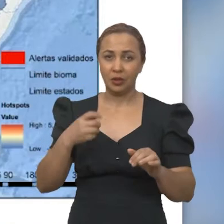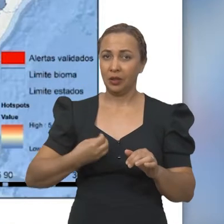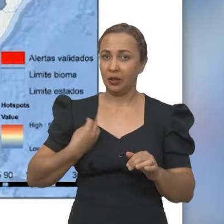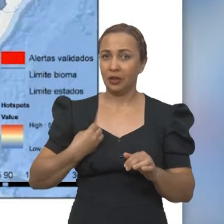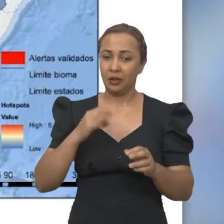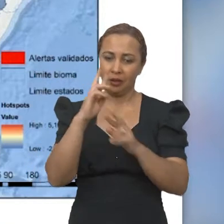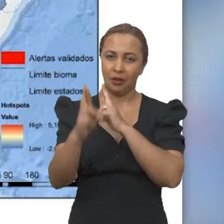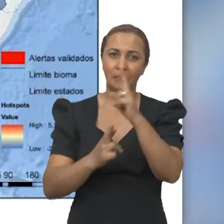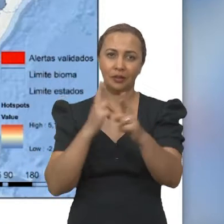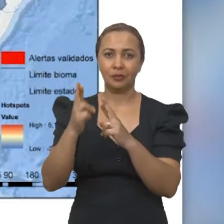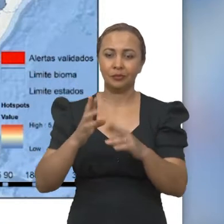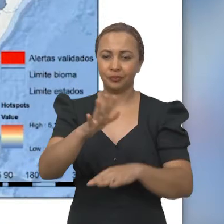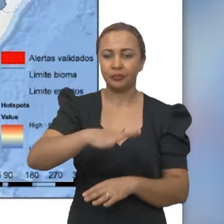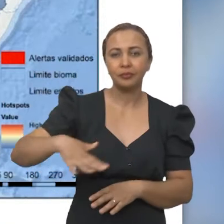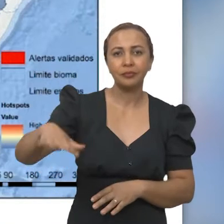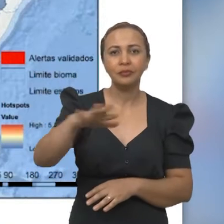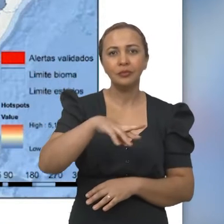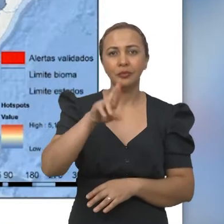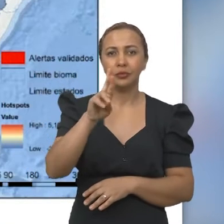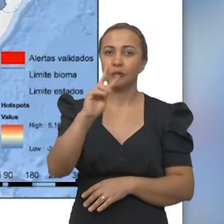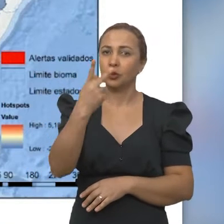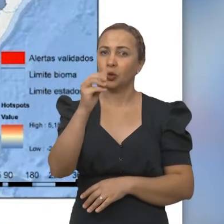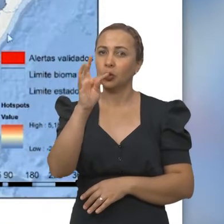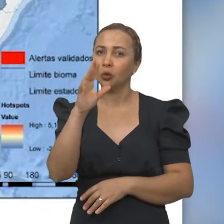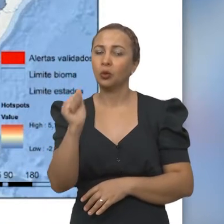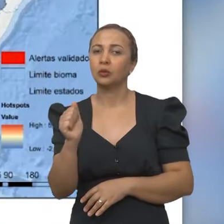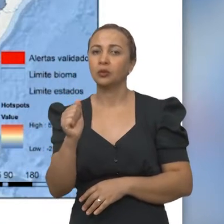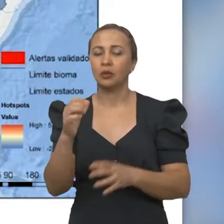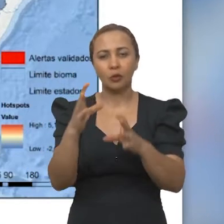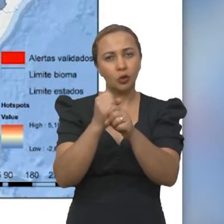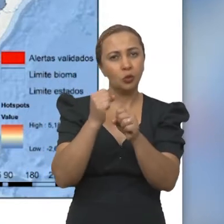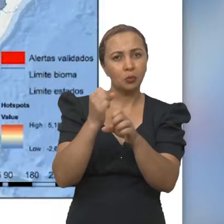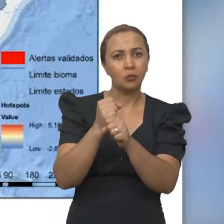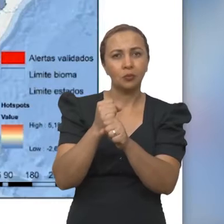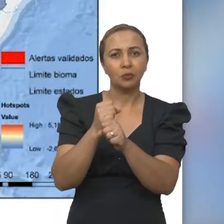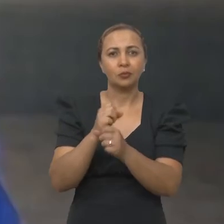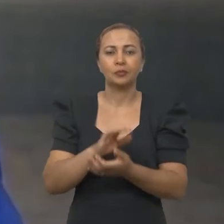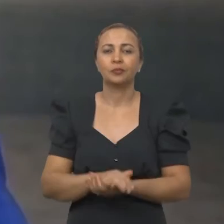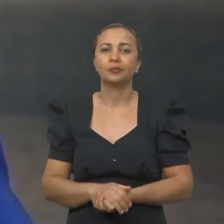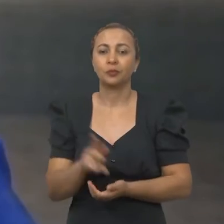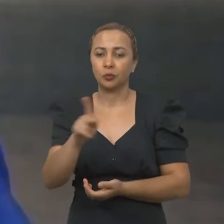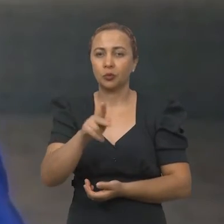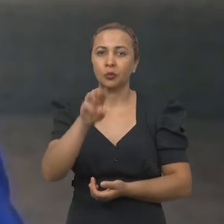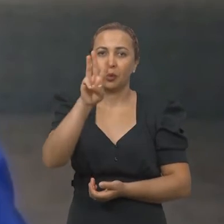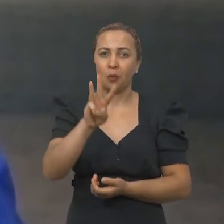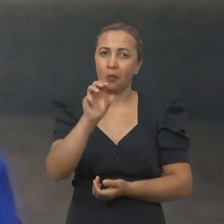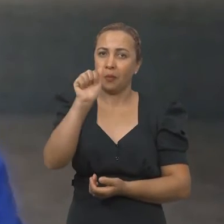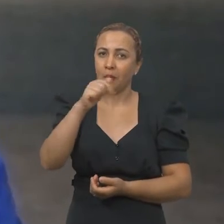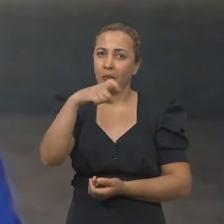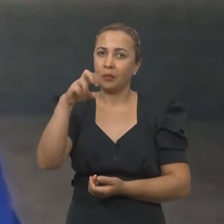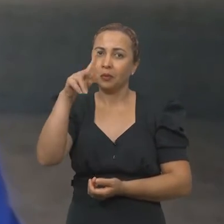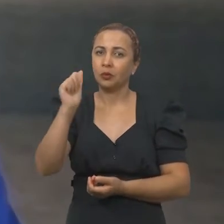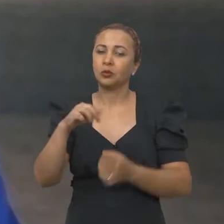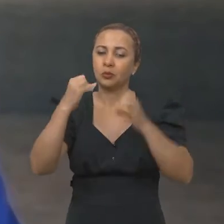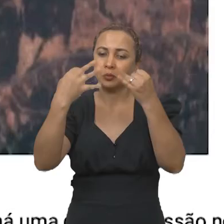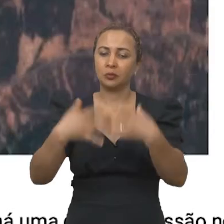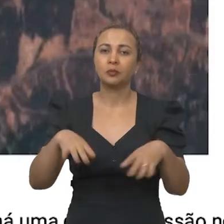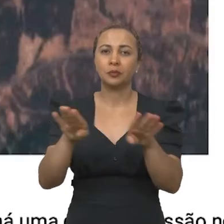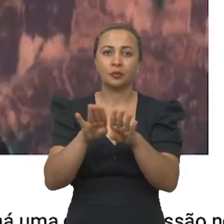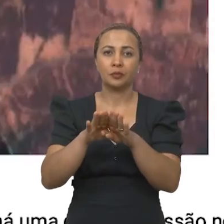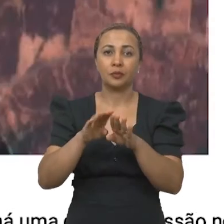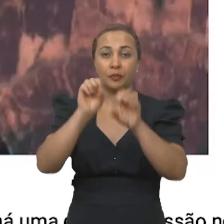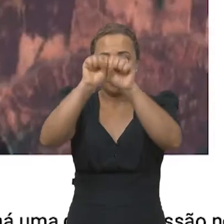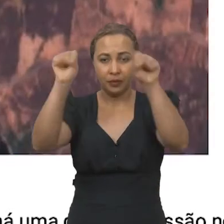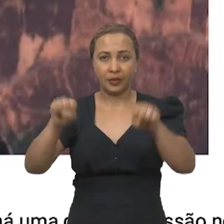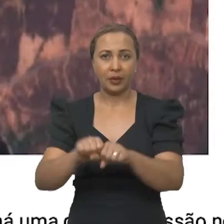alertas estiveram relacionados a essas áreas aqui, que são hotspots de desmatamentos que foram calculados, né? O professor Washington explica também que